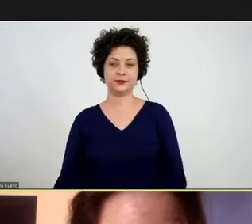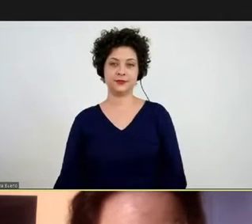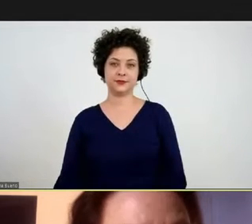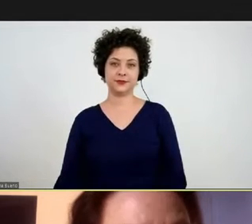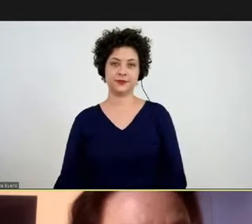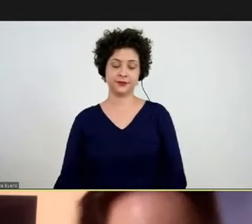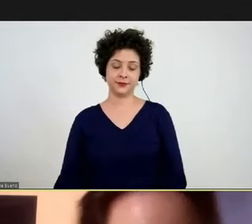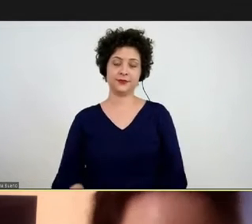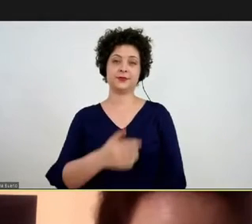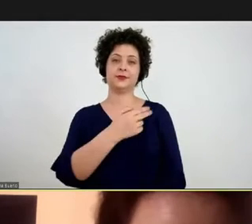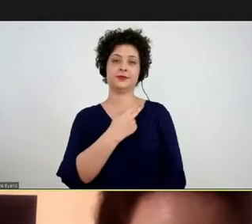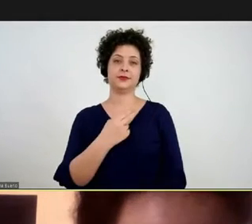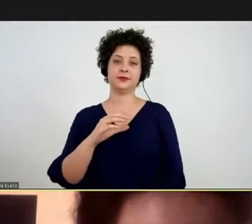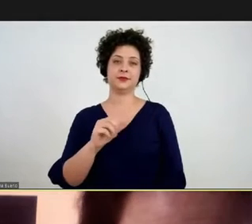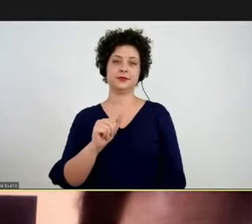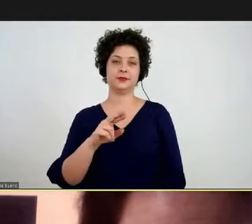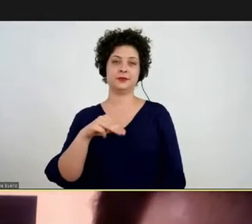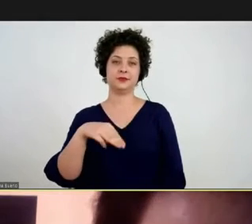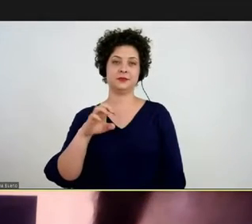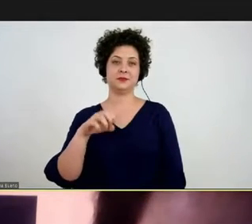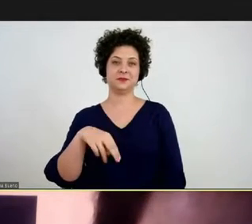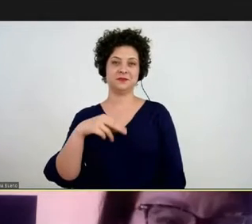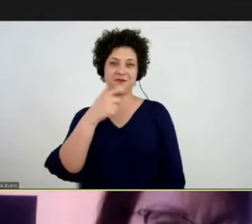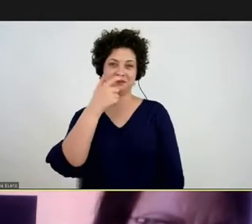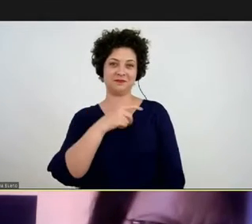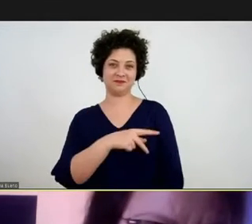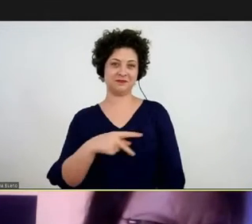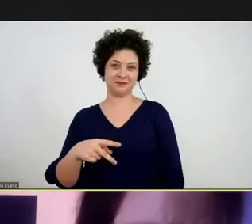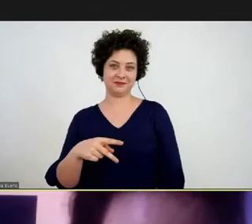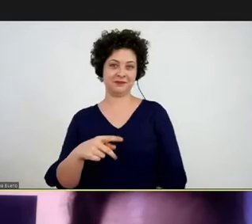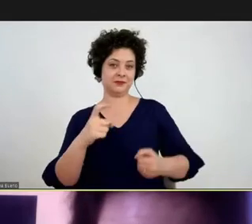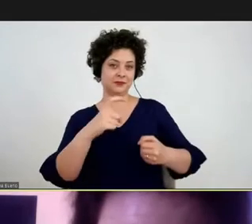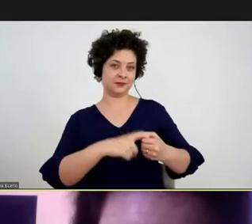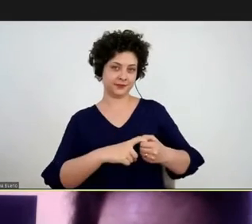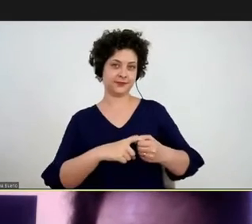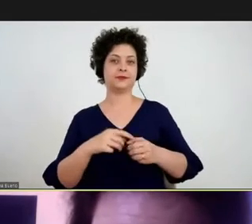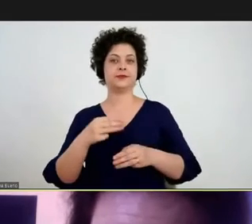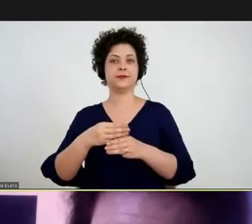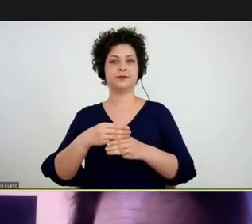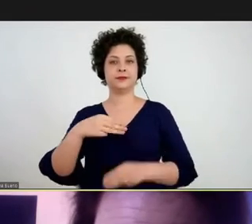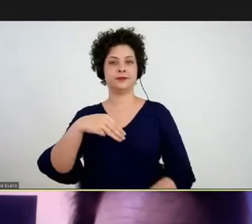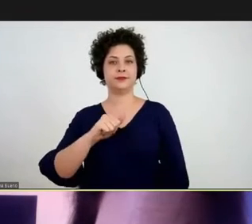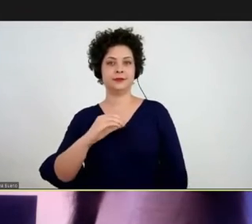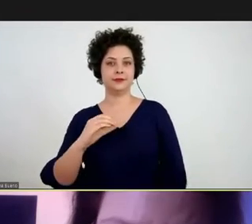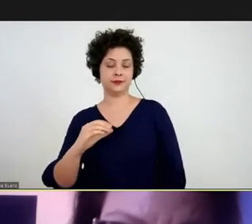Eu sou a Carmen Aranha, eu sou professora associada sênior do Museu de Arte Contemporânea da USP.